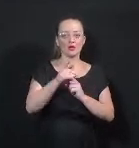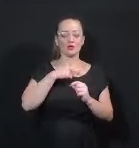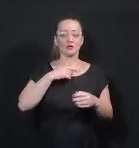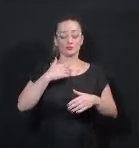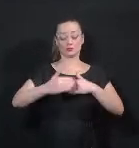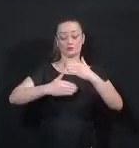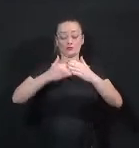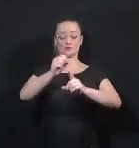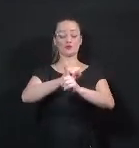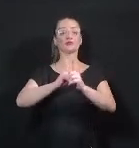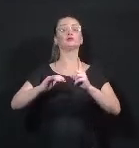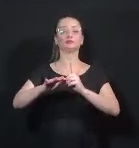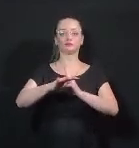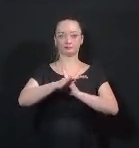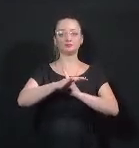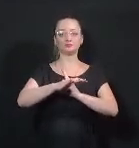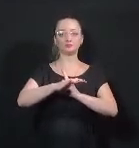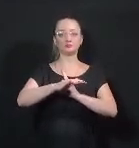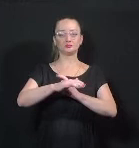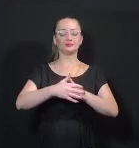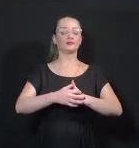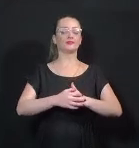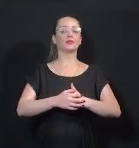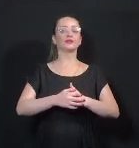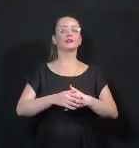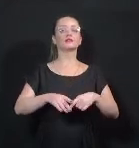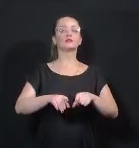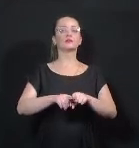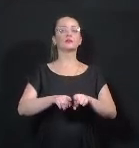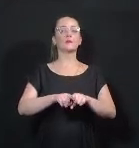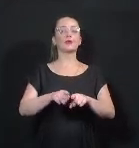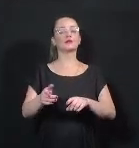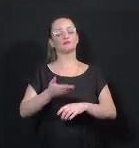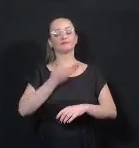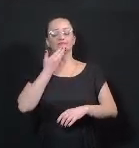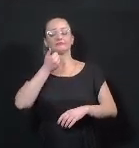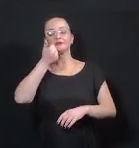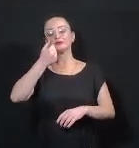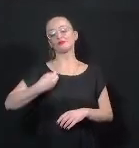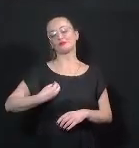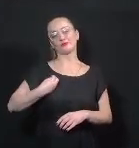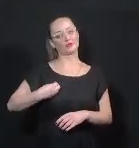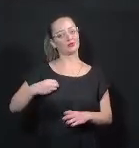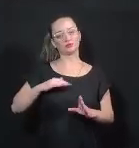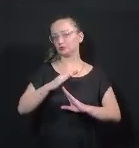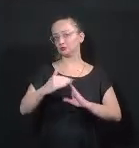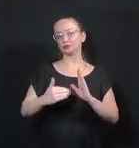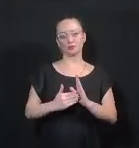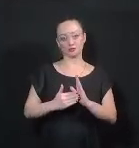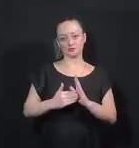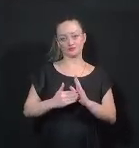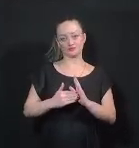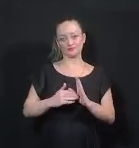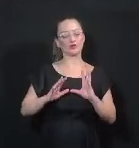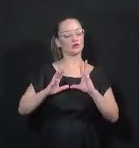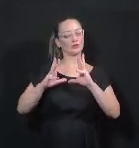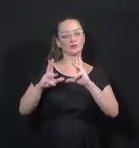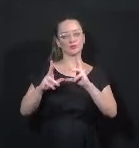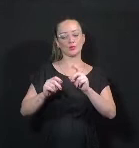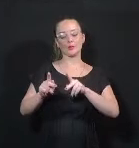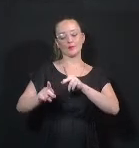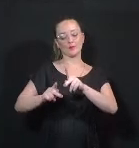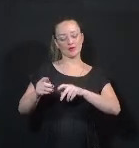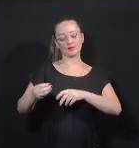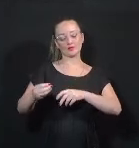desenvolvimento social, e que isto melhorou a vida de todos, a vida de toda a